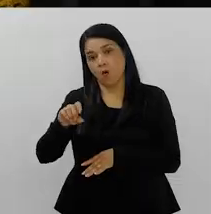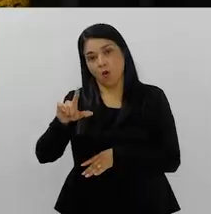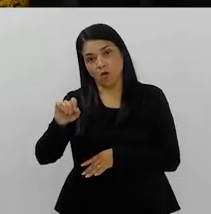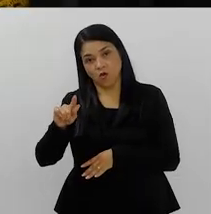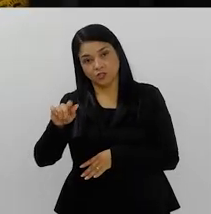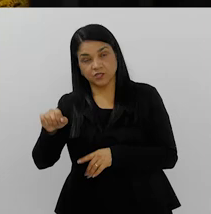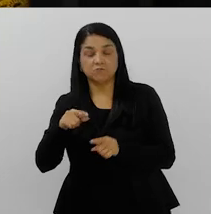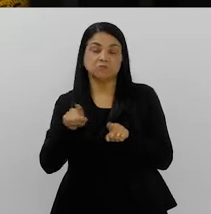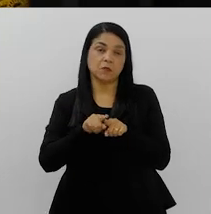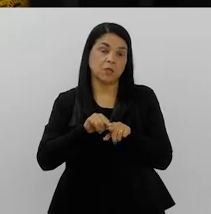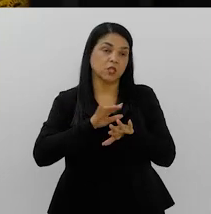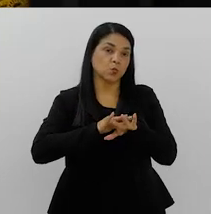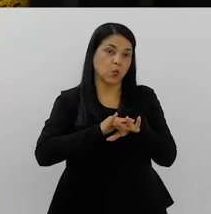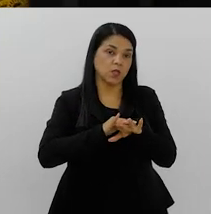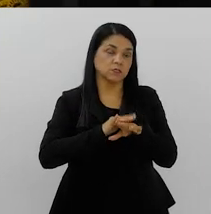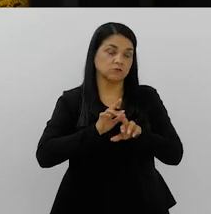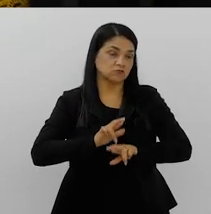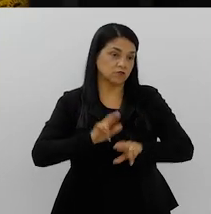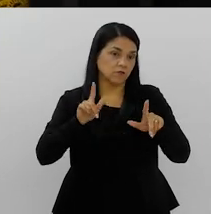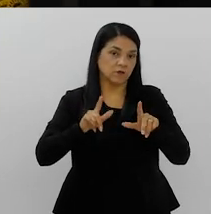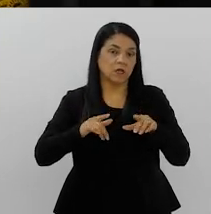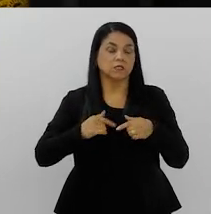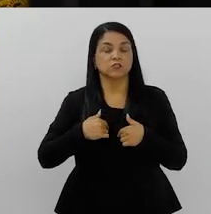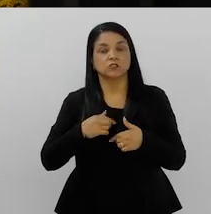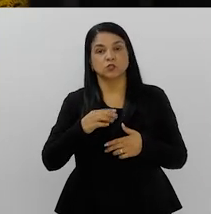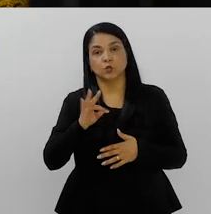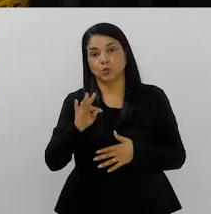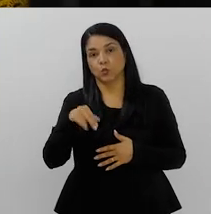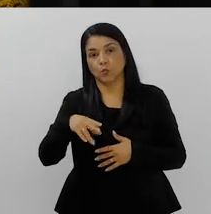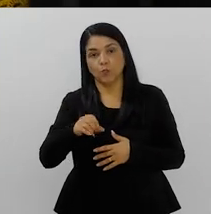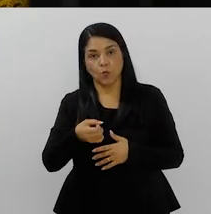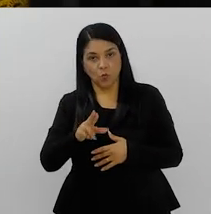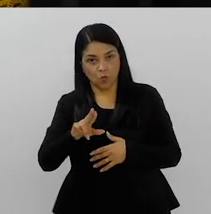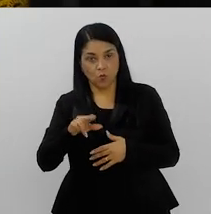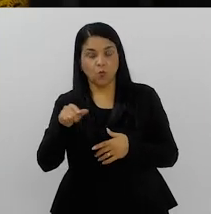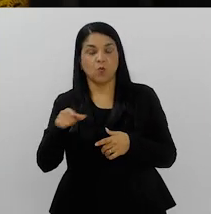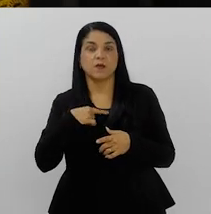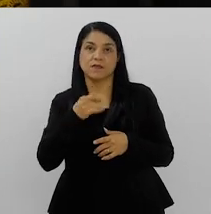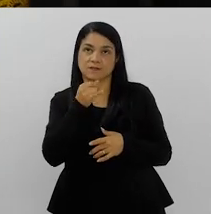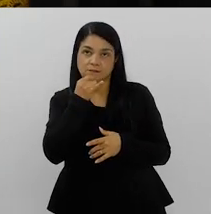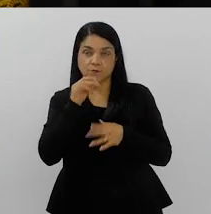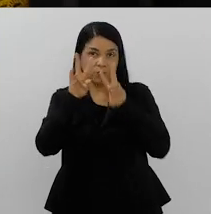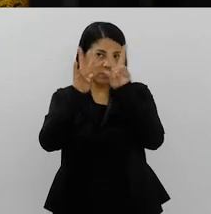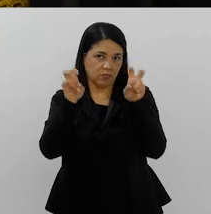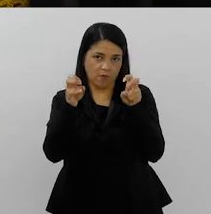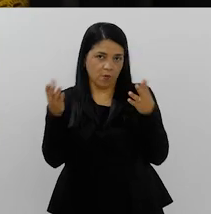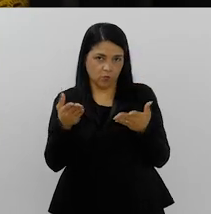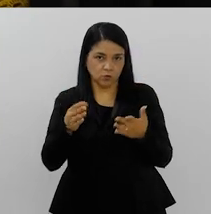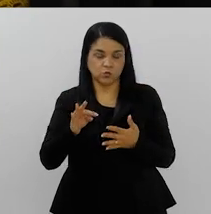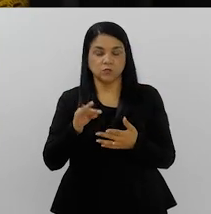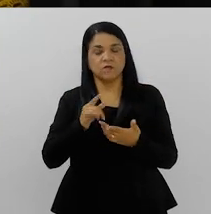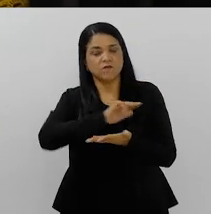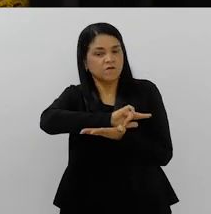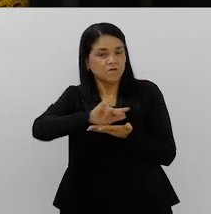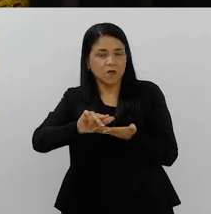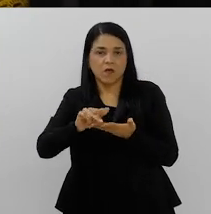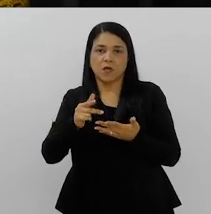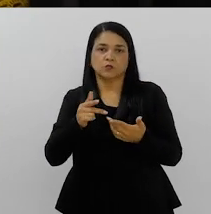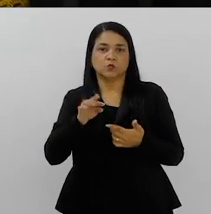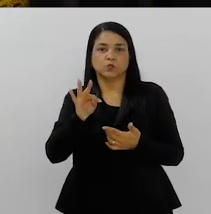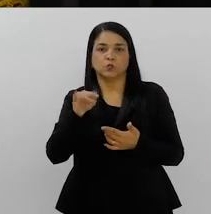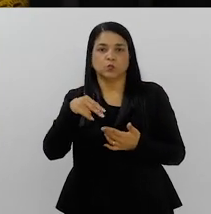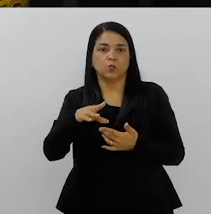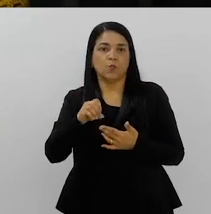oncológicas e também doenças n oncológicas tumor de mama que é a nossa eh que é o nosso tema de hoje e vários outros